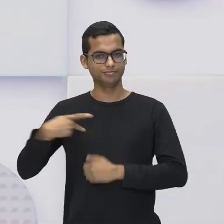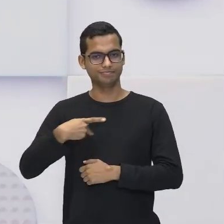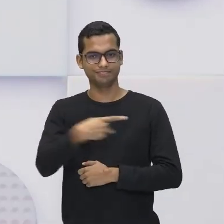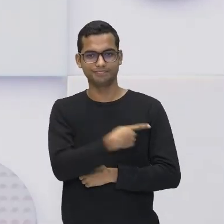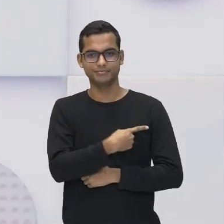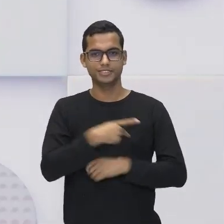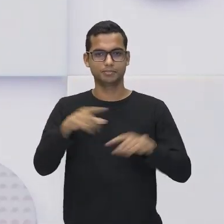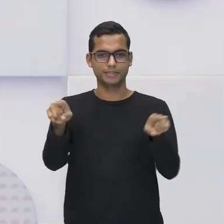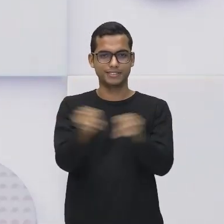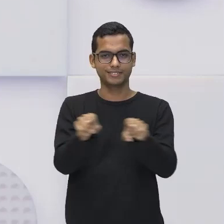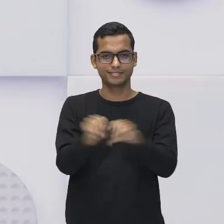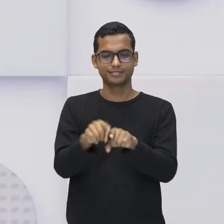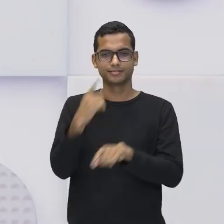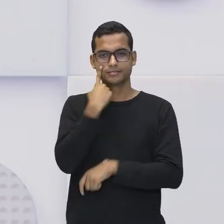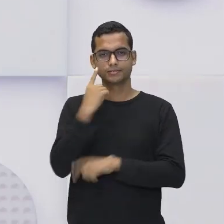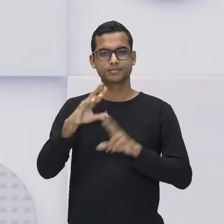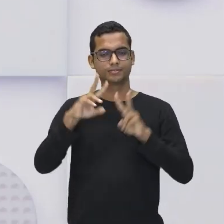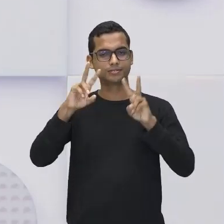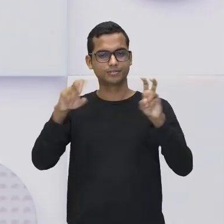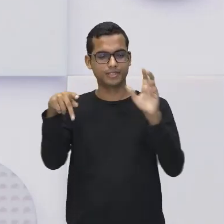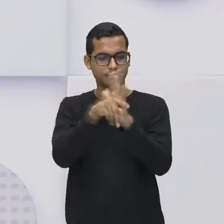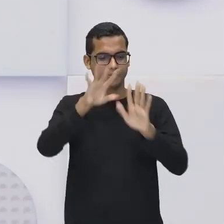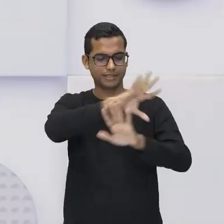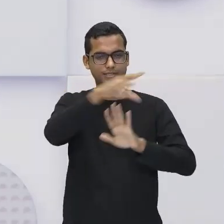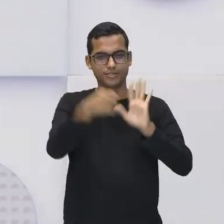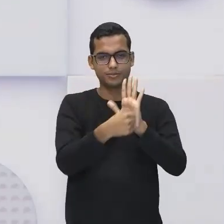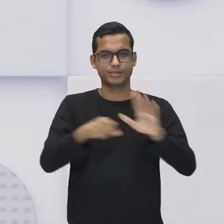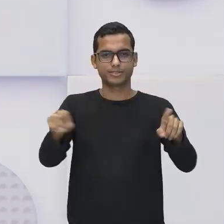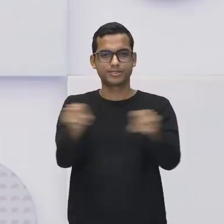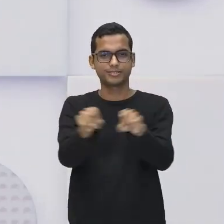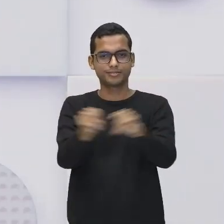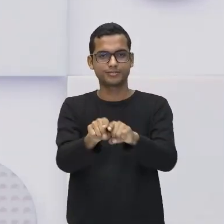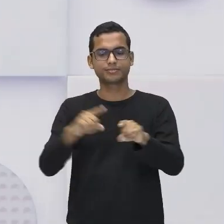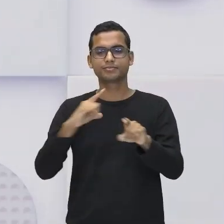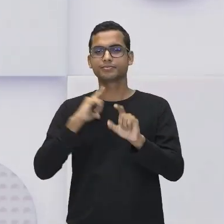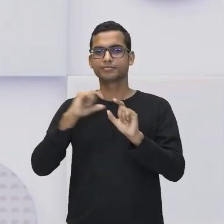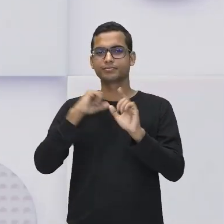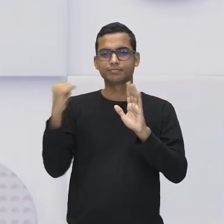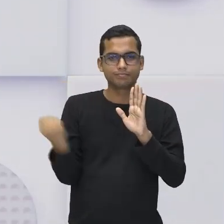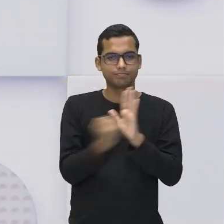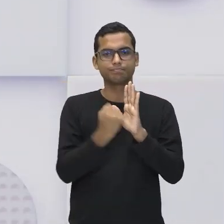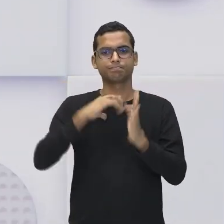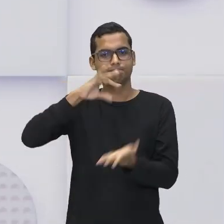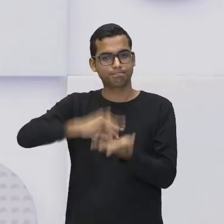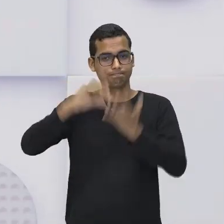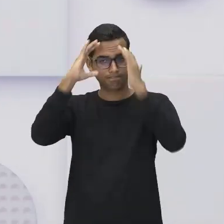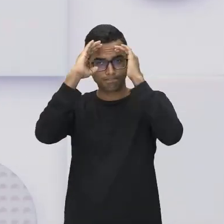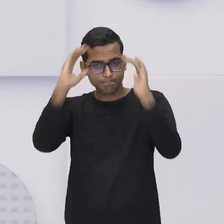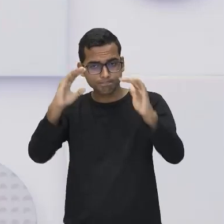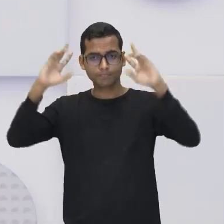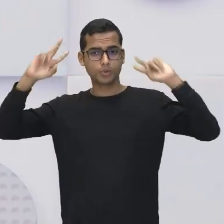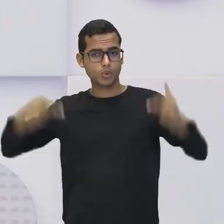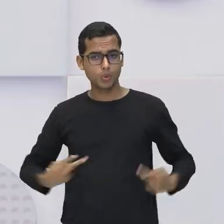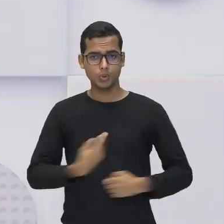sobre símbolos, sobre respeito, né? Sobre aquilo que deve conduzir aí a vida humana nessa dimensão dos